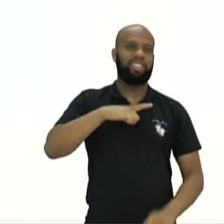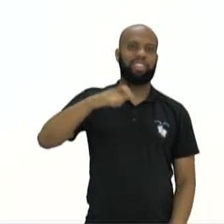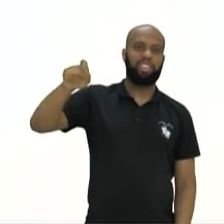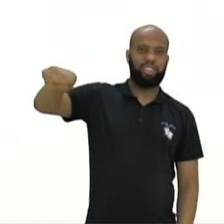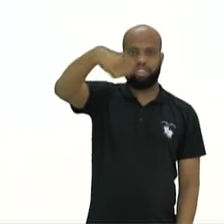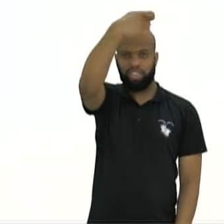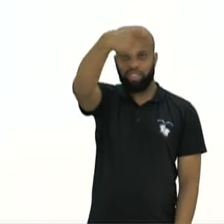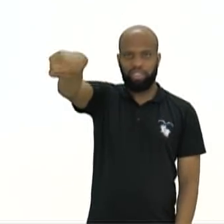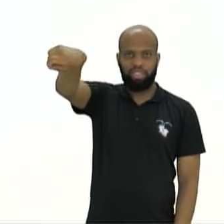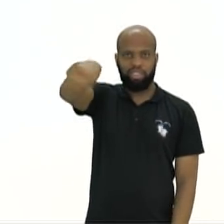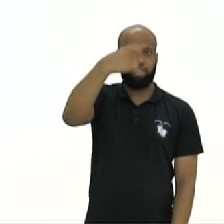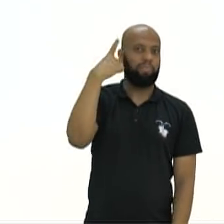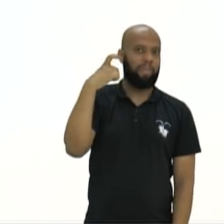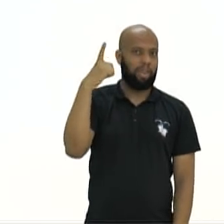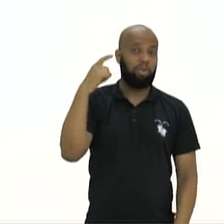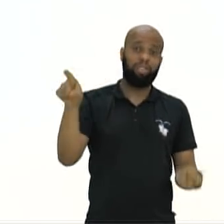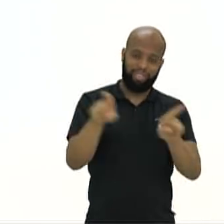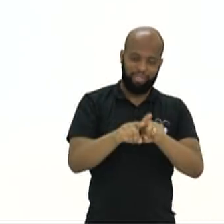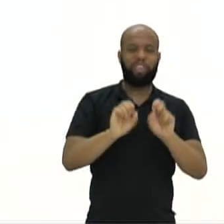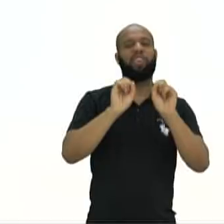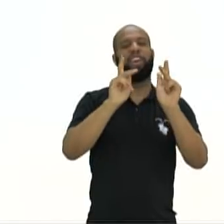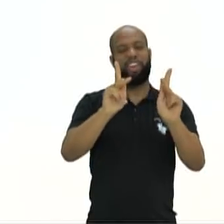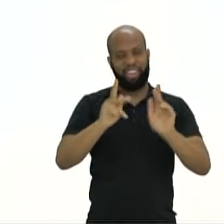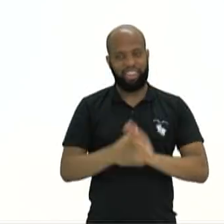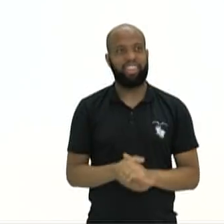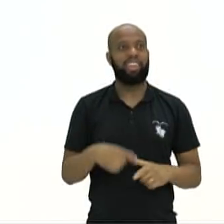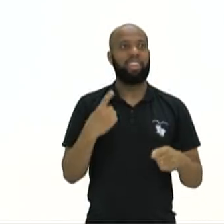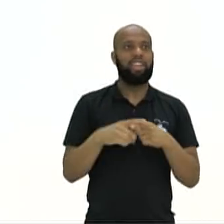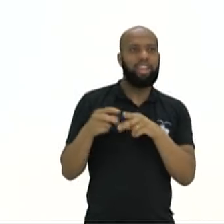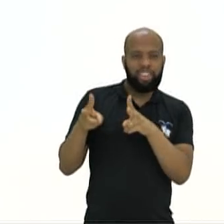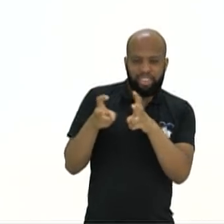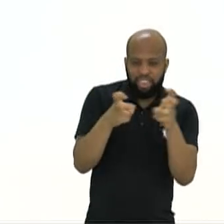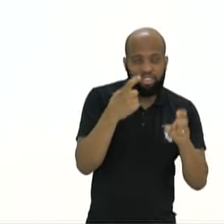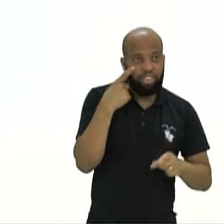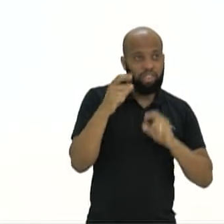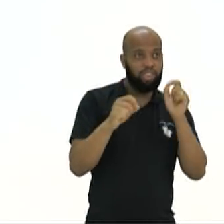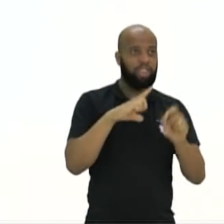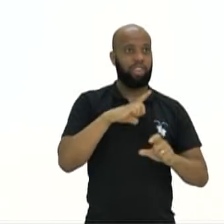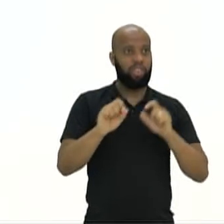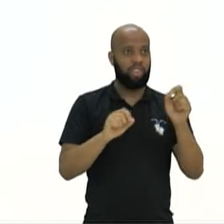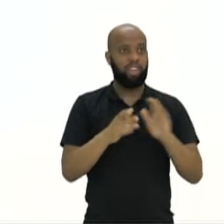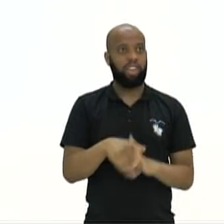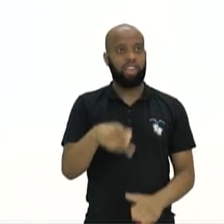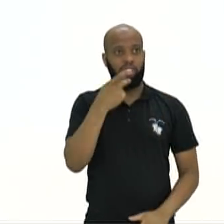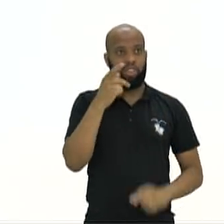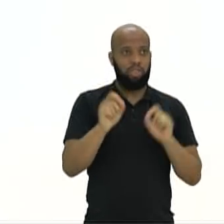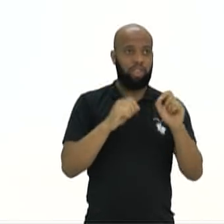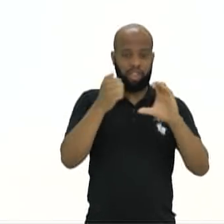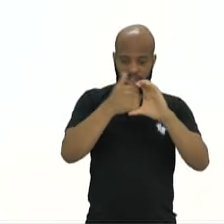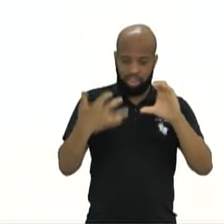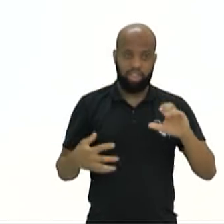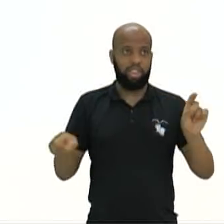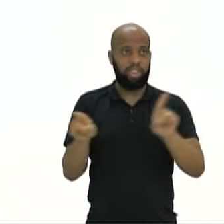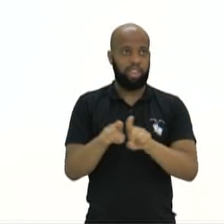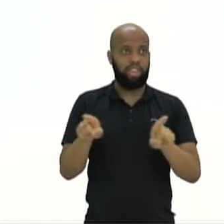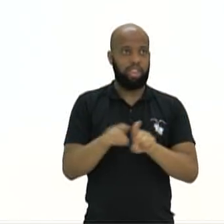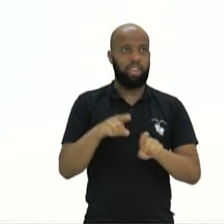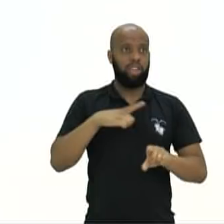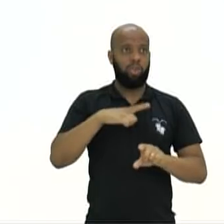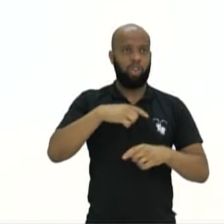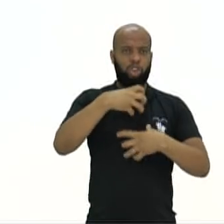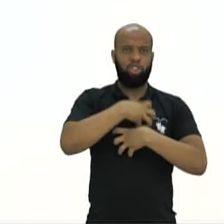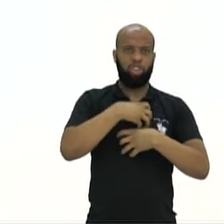cima, boa. Os mais observadores iriam falar, inclusive, que tem até uma característica, né, sobre o tamanho